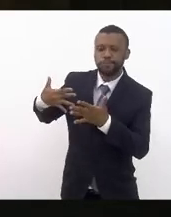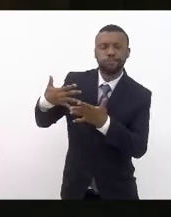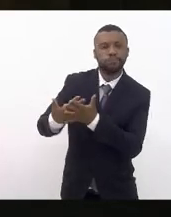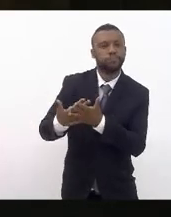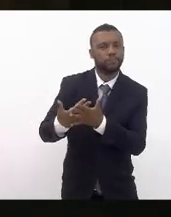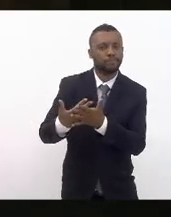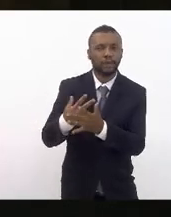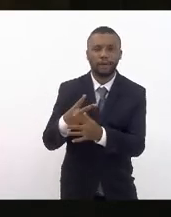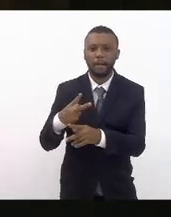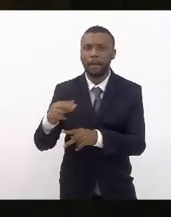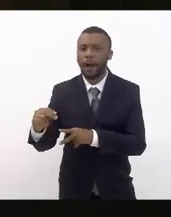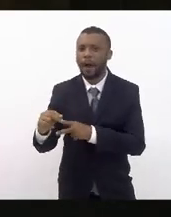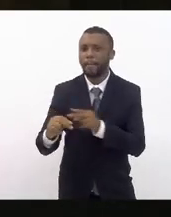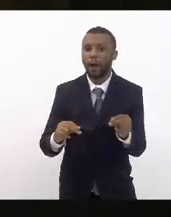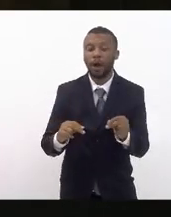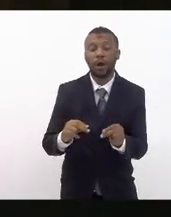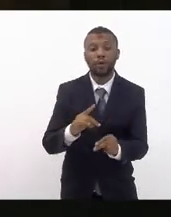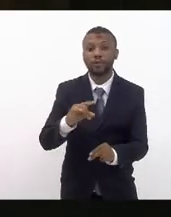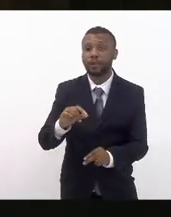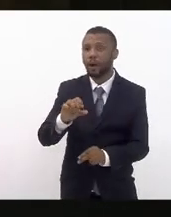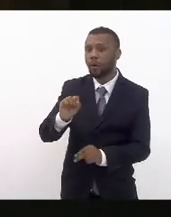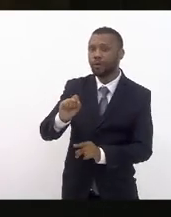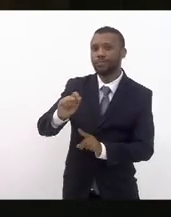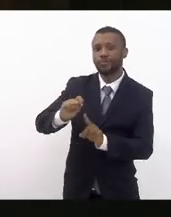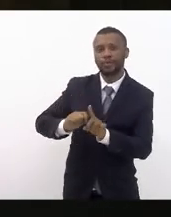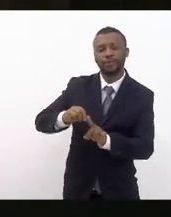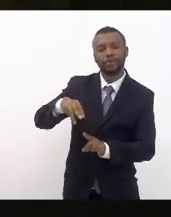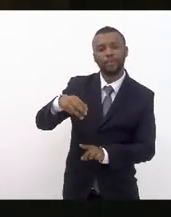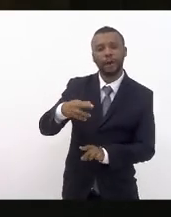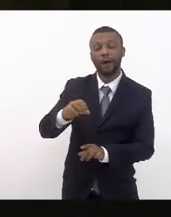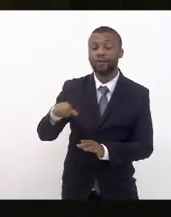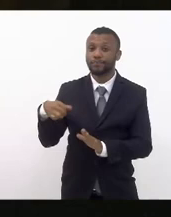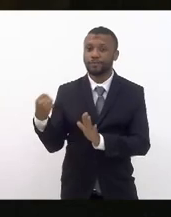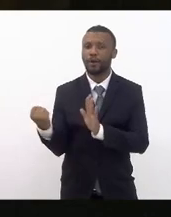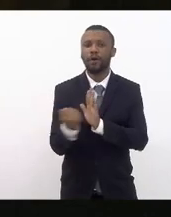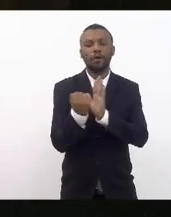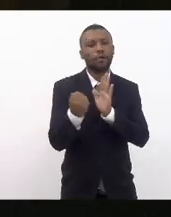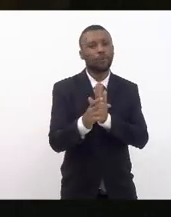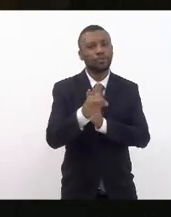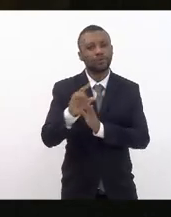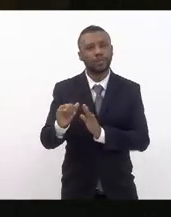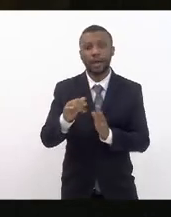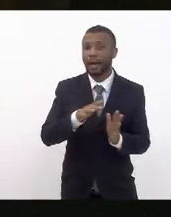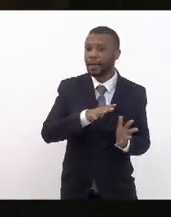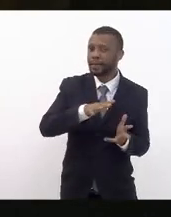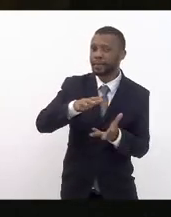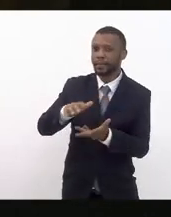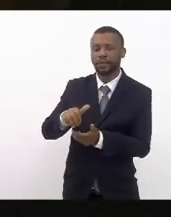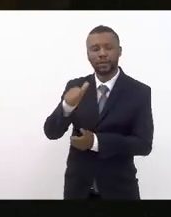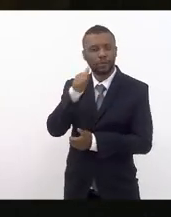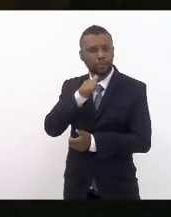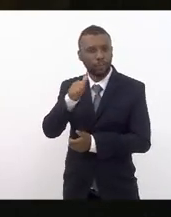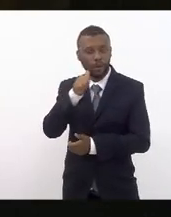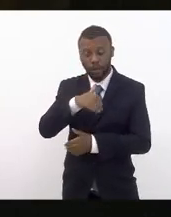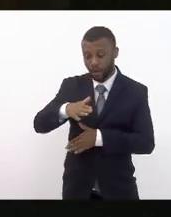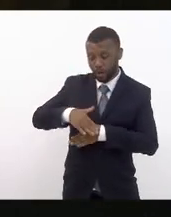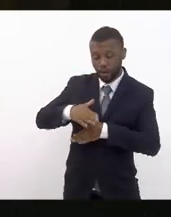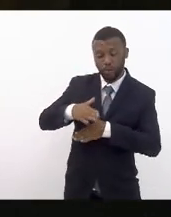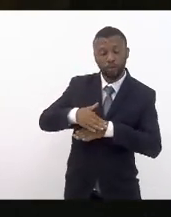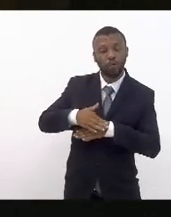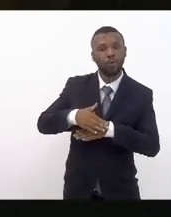é? Dia 8 de março foi o Dia Internacional da Mulher. Sou autora da Lei do